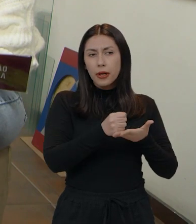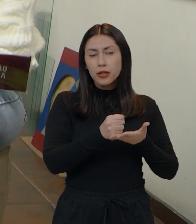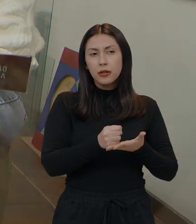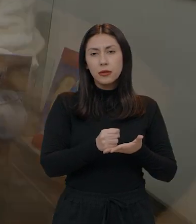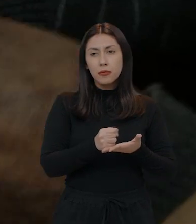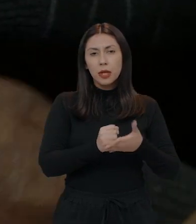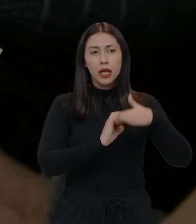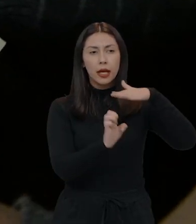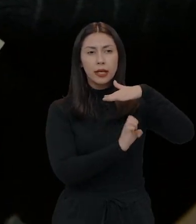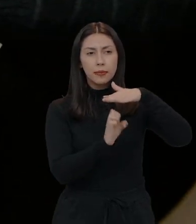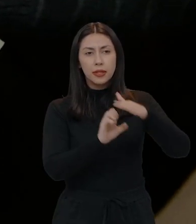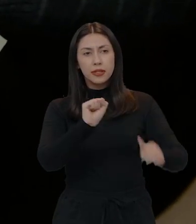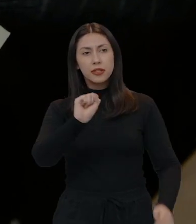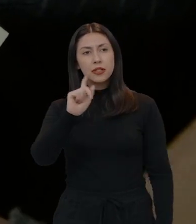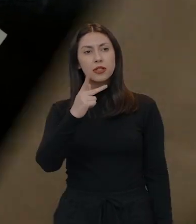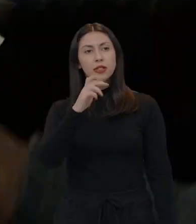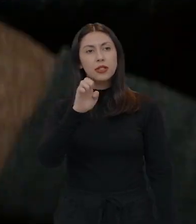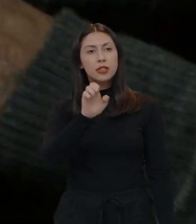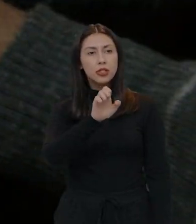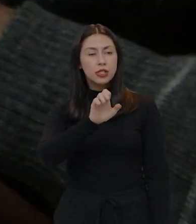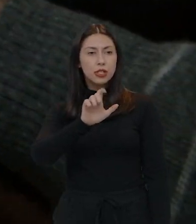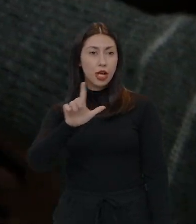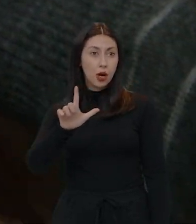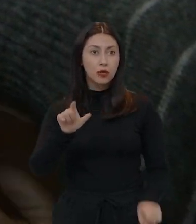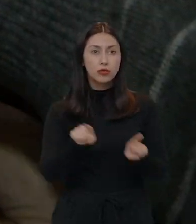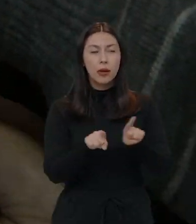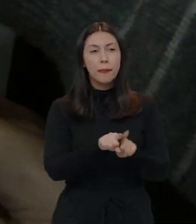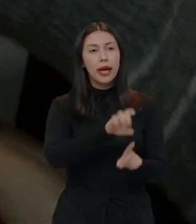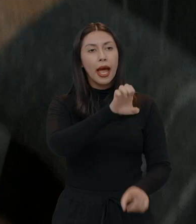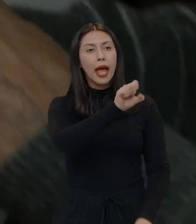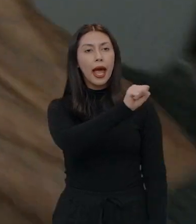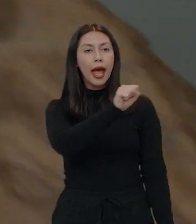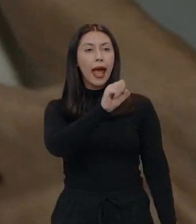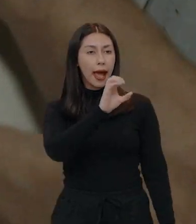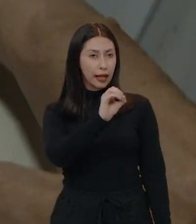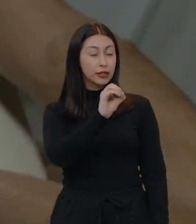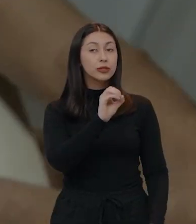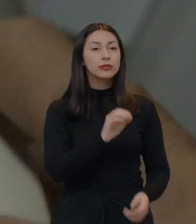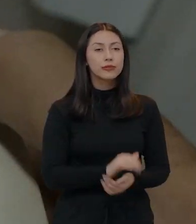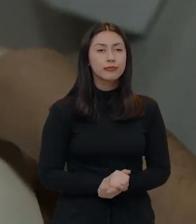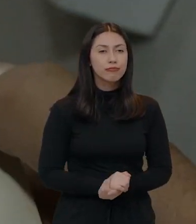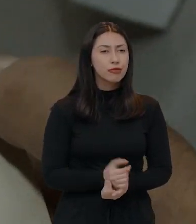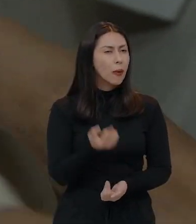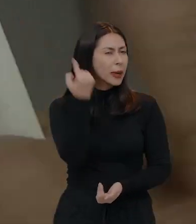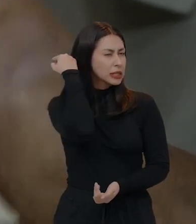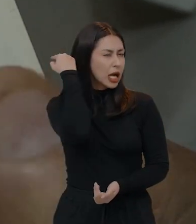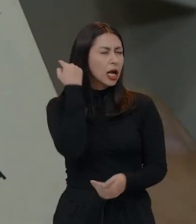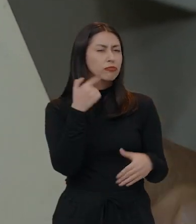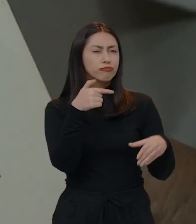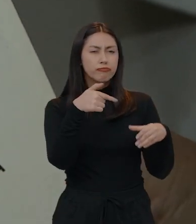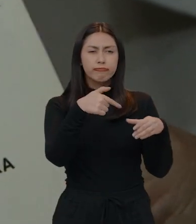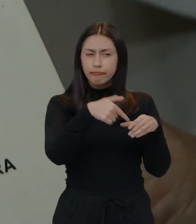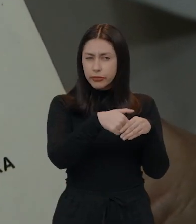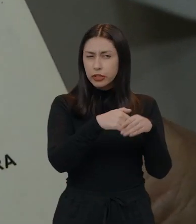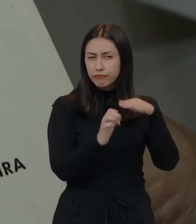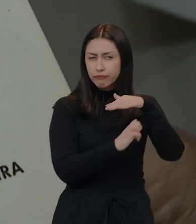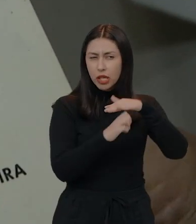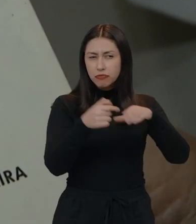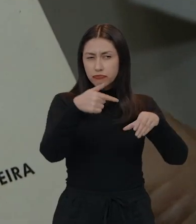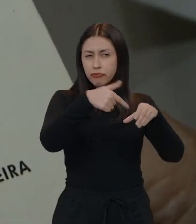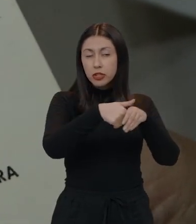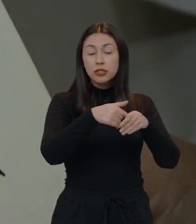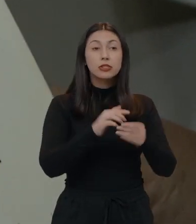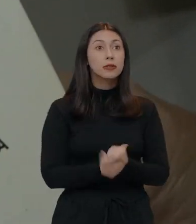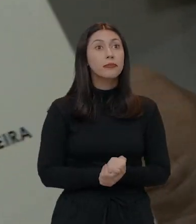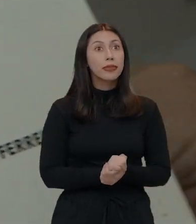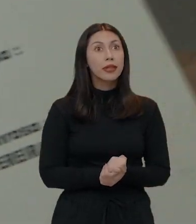Shell, pela ESSO, pelo poderio econômico da época ali, né? E uma premiação maravilhosa e um